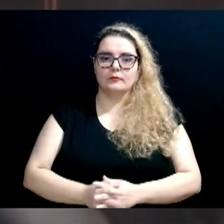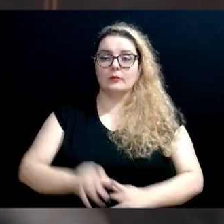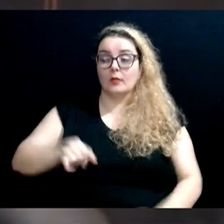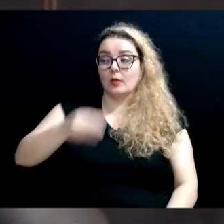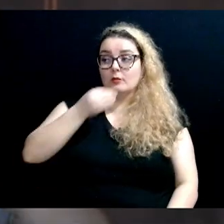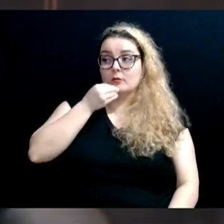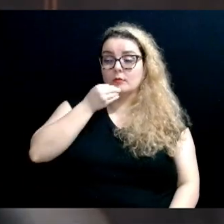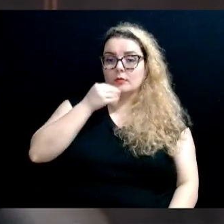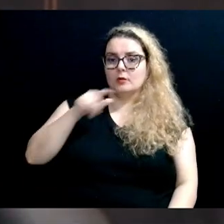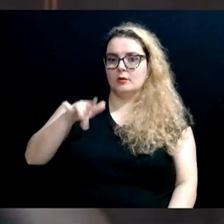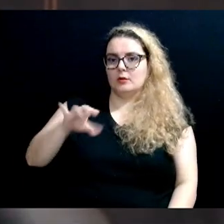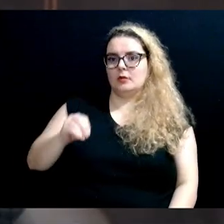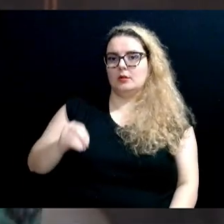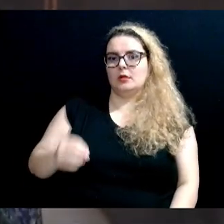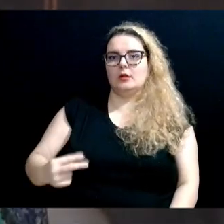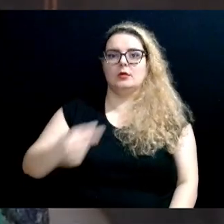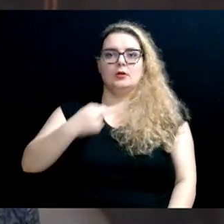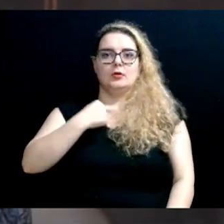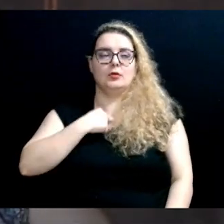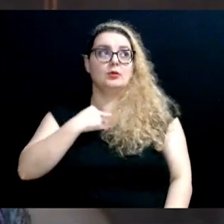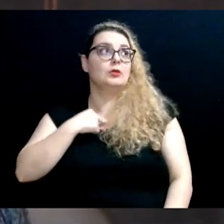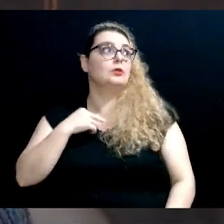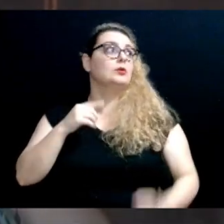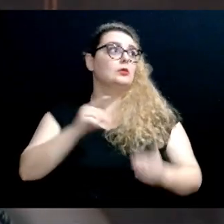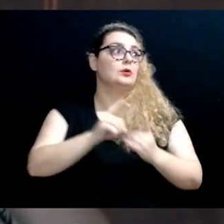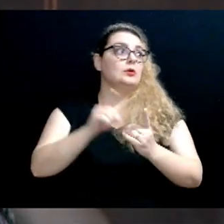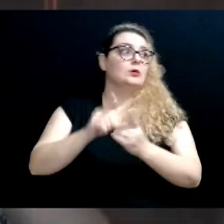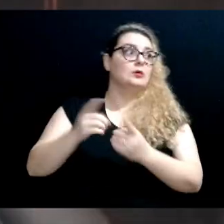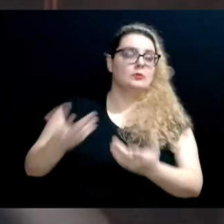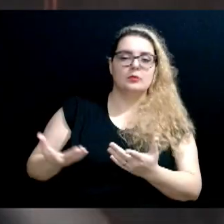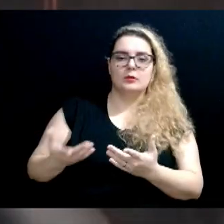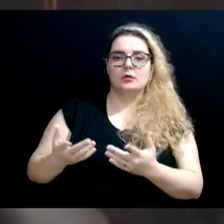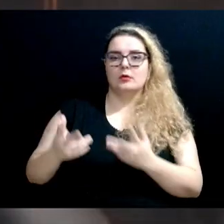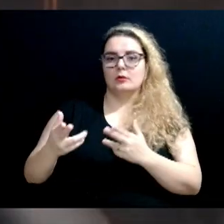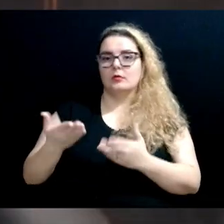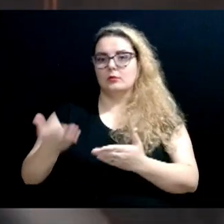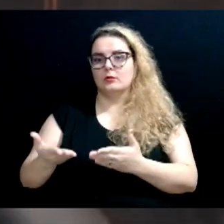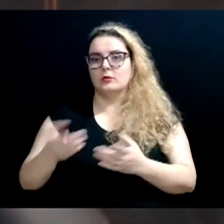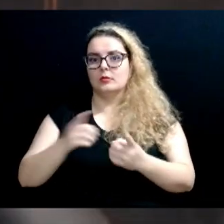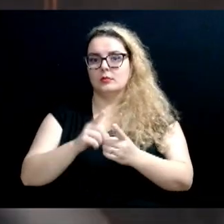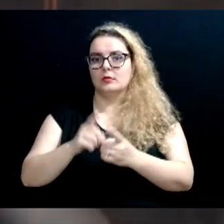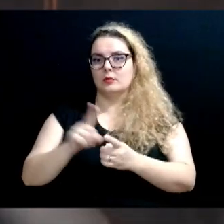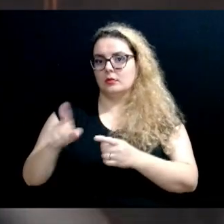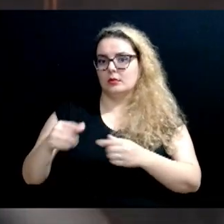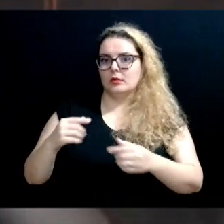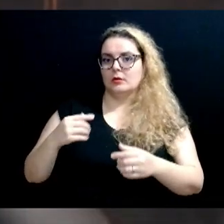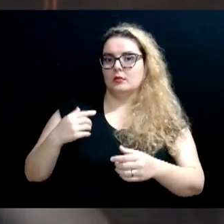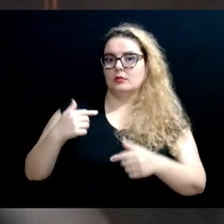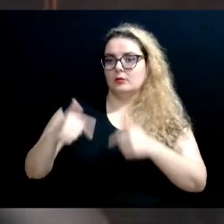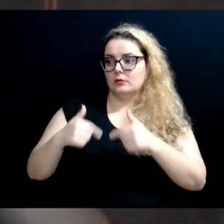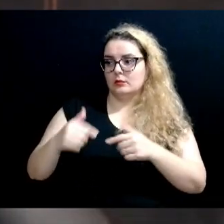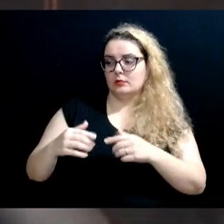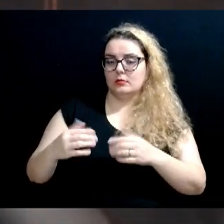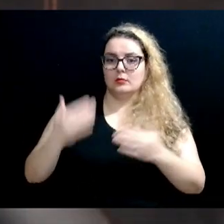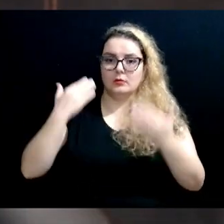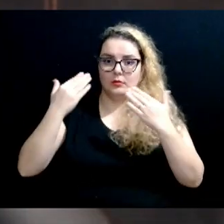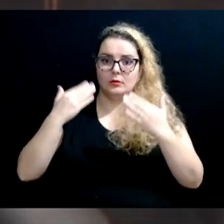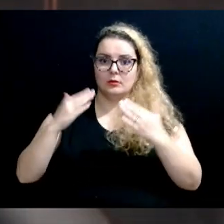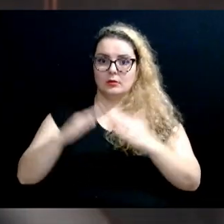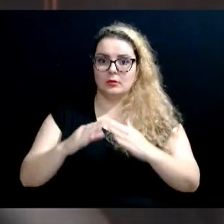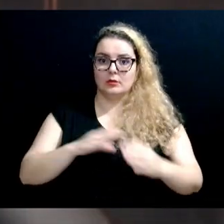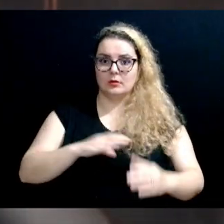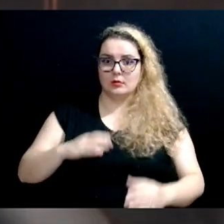posso só atender quem você atende. Eu não trabalho com psicologia clínica, eu trabalho com psicologia